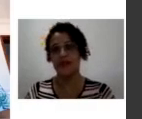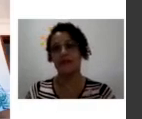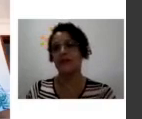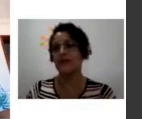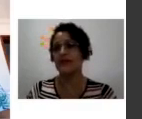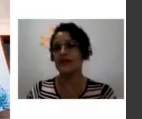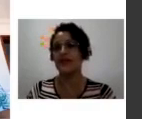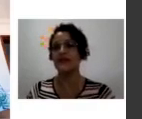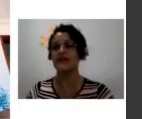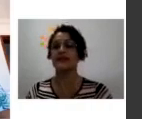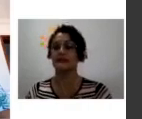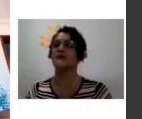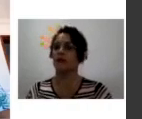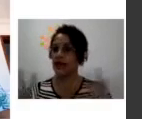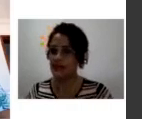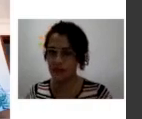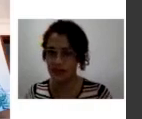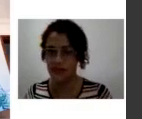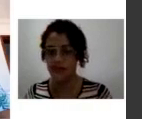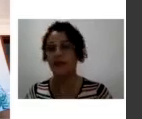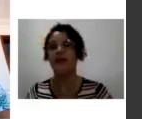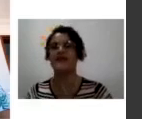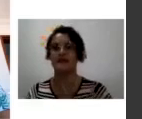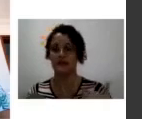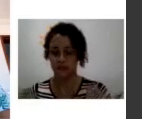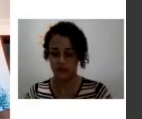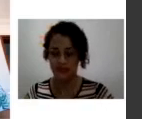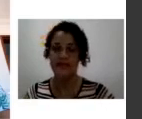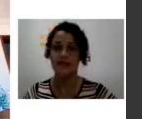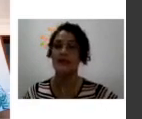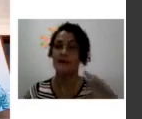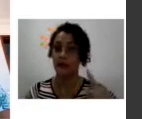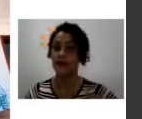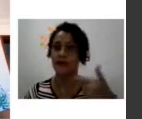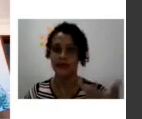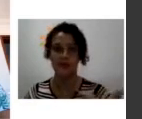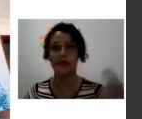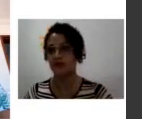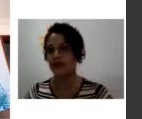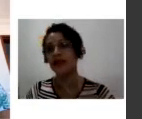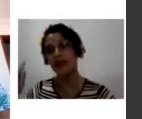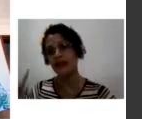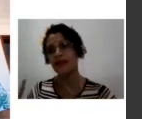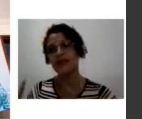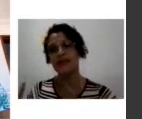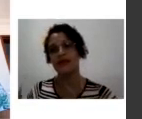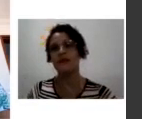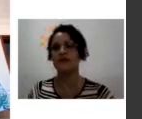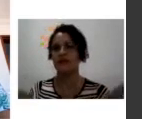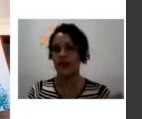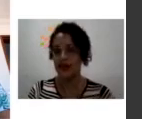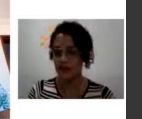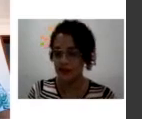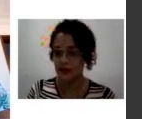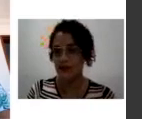uma sugestão que eu dei foi aceita, de que montássemos as questões e todo mundo trouxesse depois numa outra reunião, que, como eu falei no início, né, o